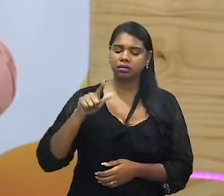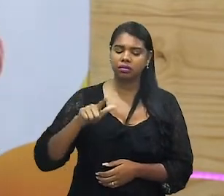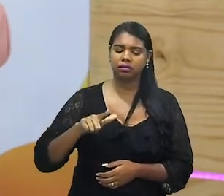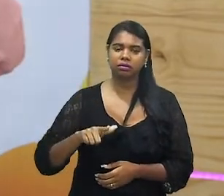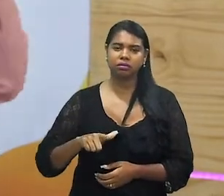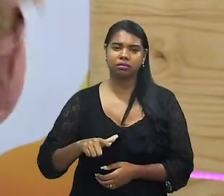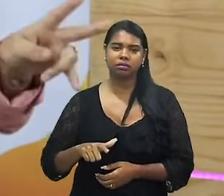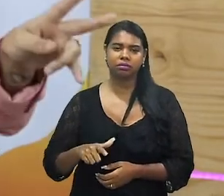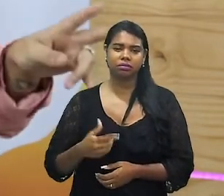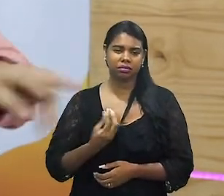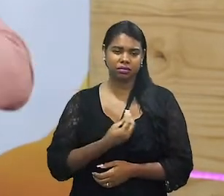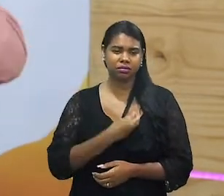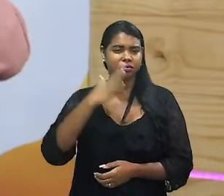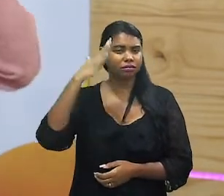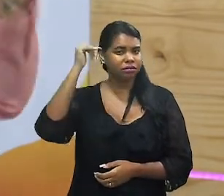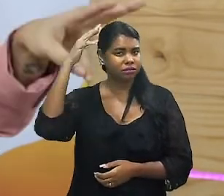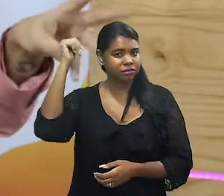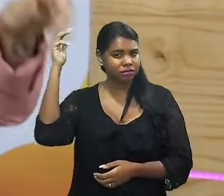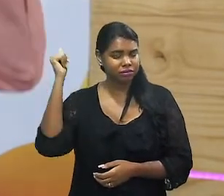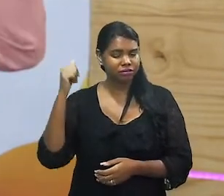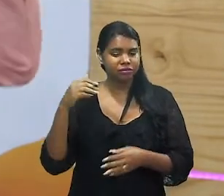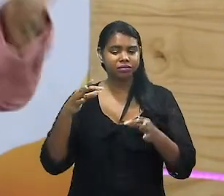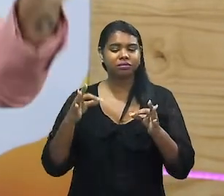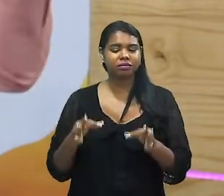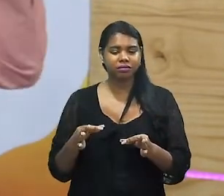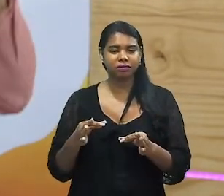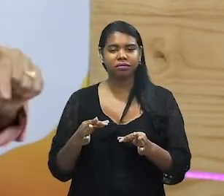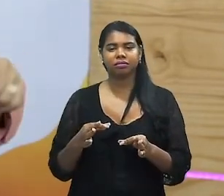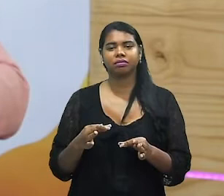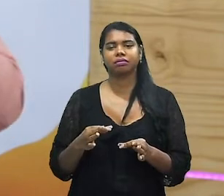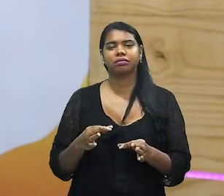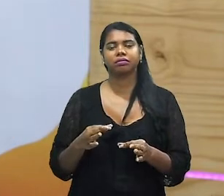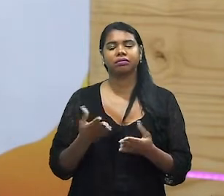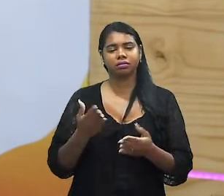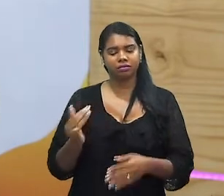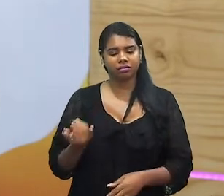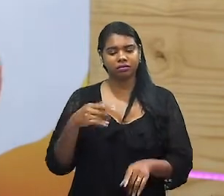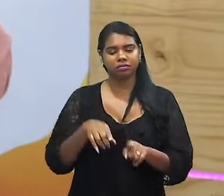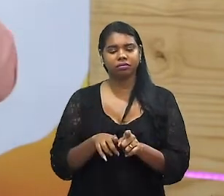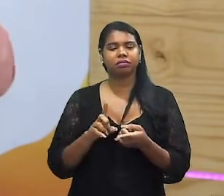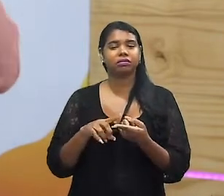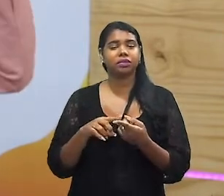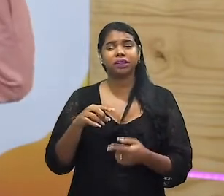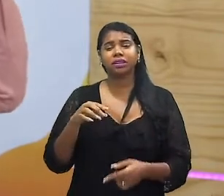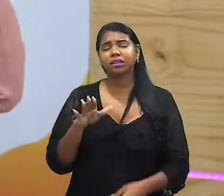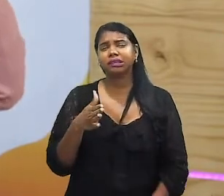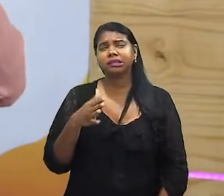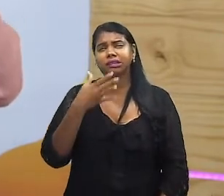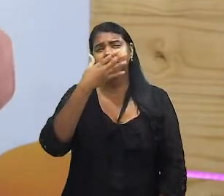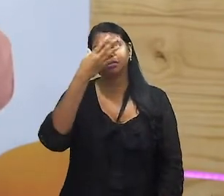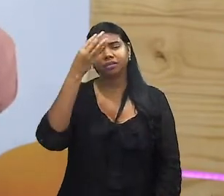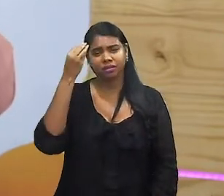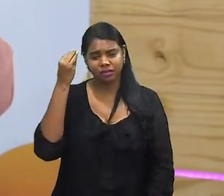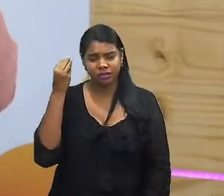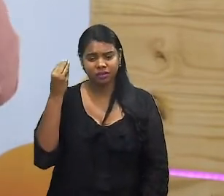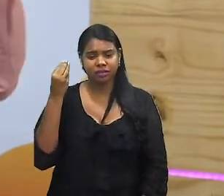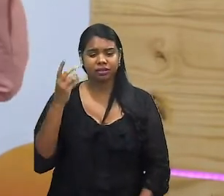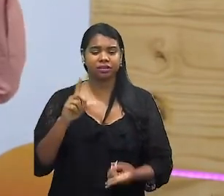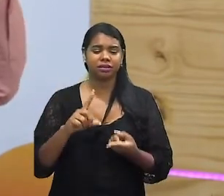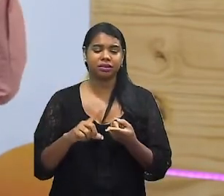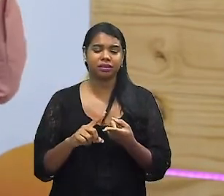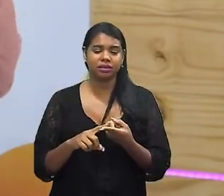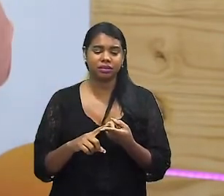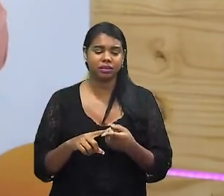e quando tiverem sucesso, e quando acertarem, também tirem a lição. Porque às vezes a gente esquece que também,